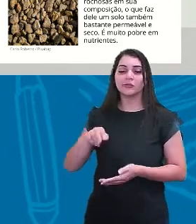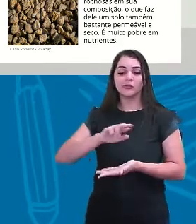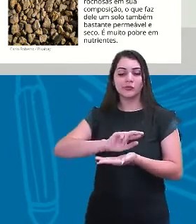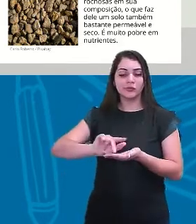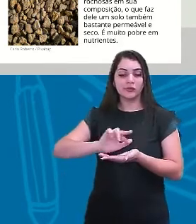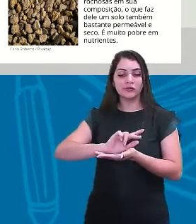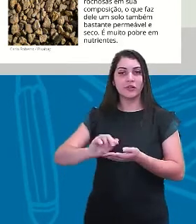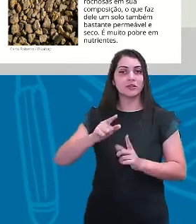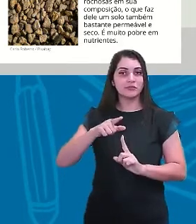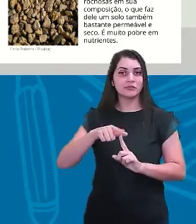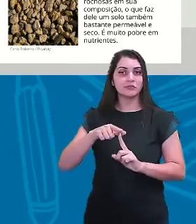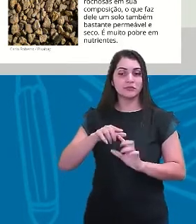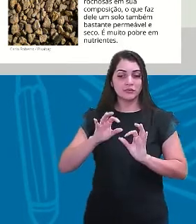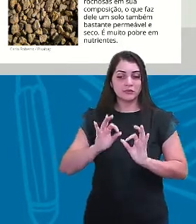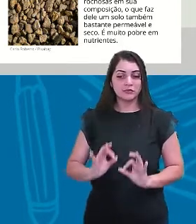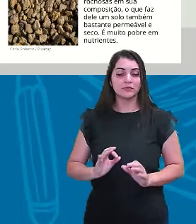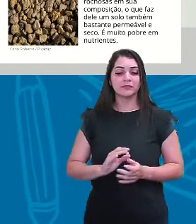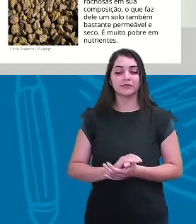tipos, certo?